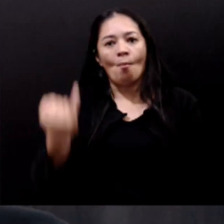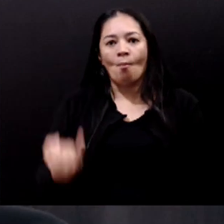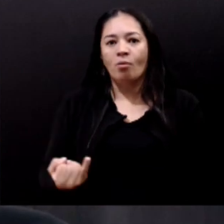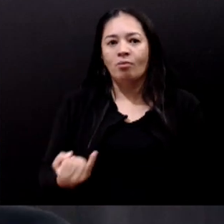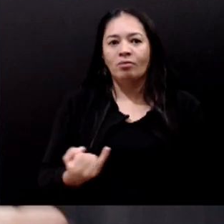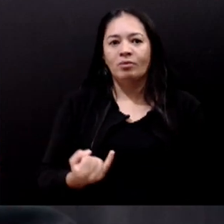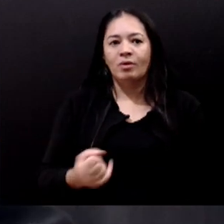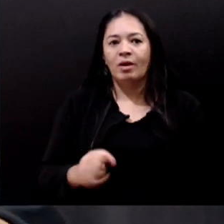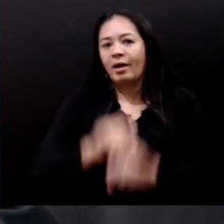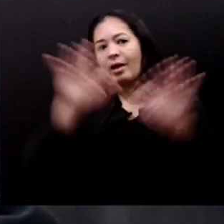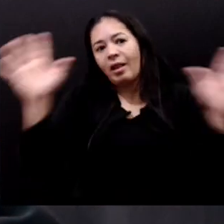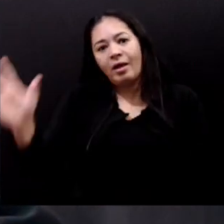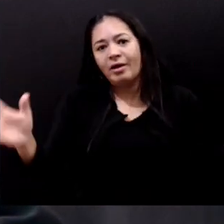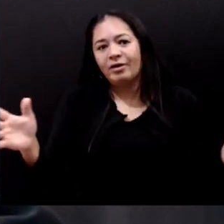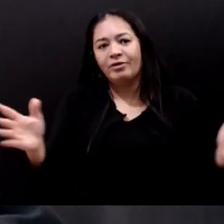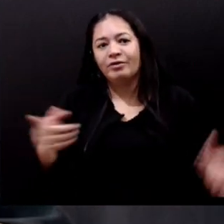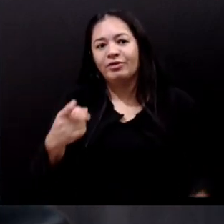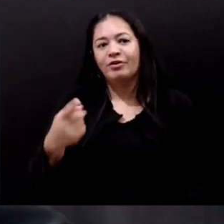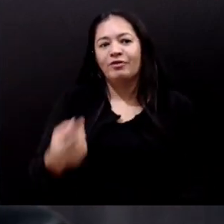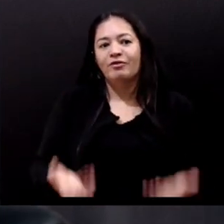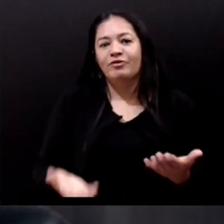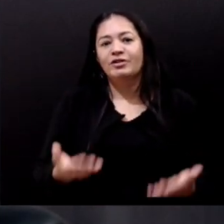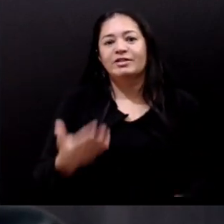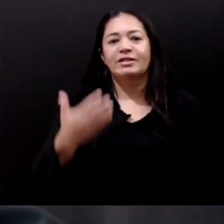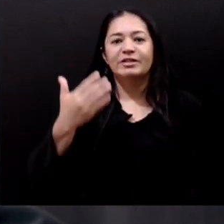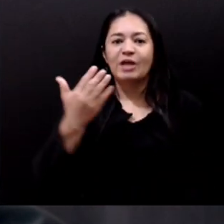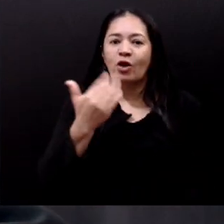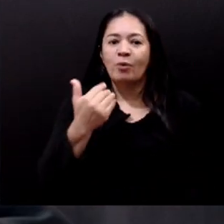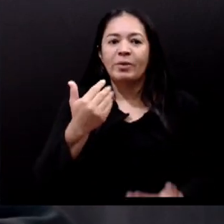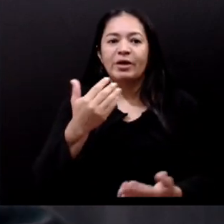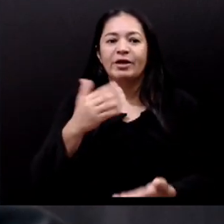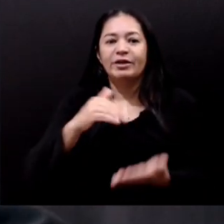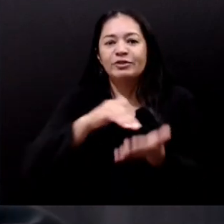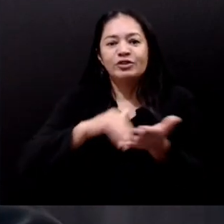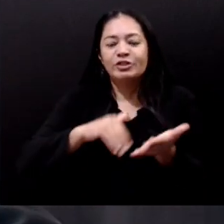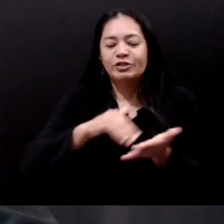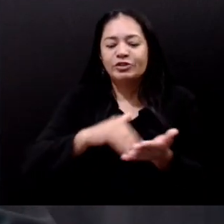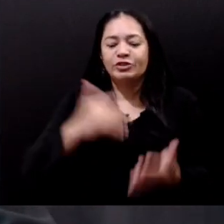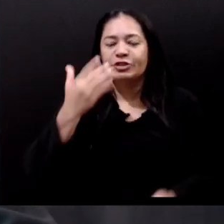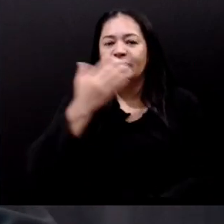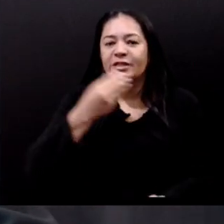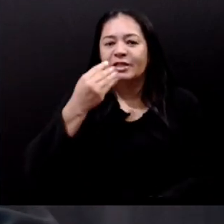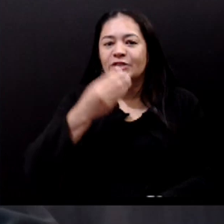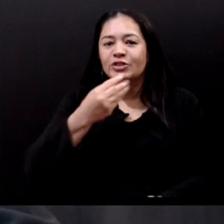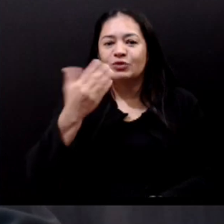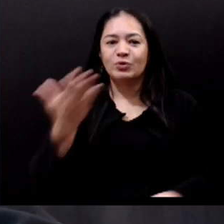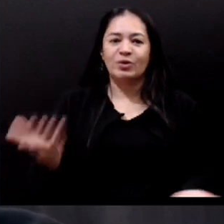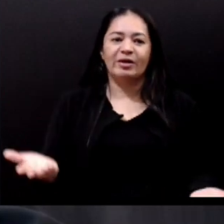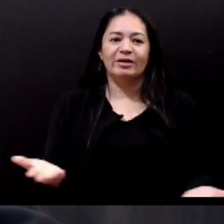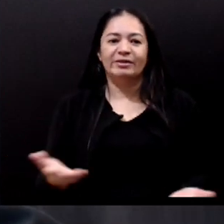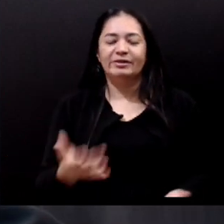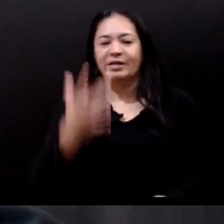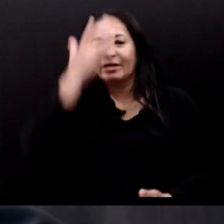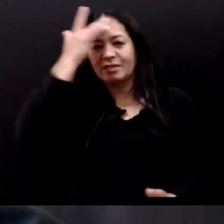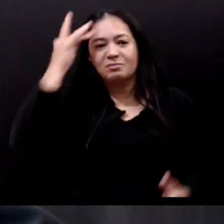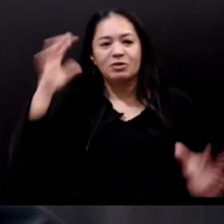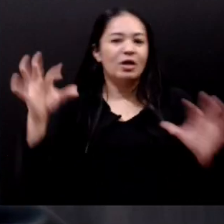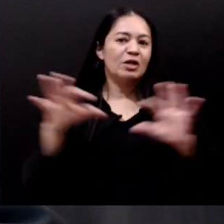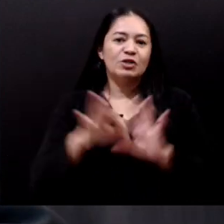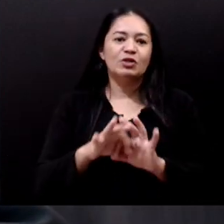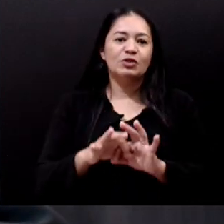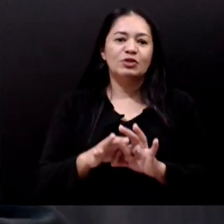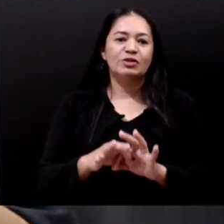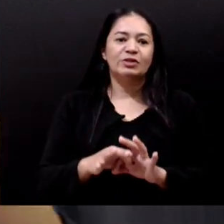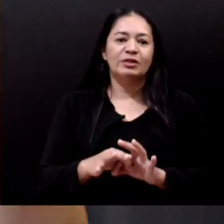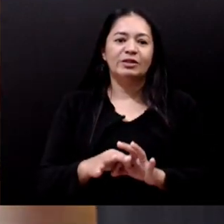perdendo peso, você está consumindo menos açúcar, menos calorias. E aí as pessoas fazem essa associação, como se na verdade o